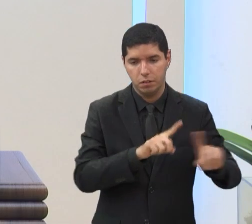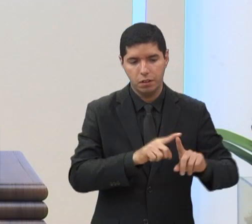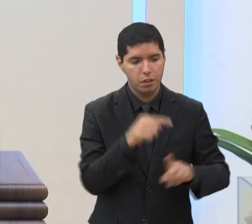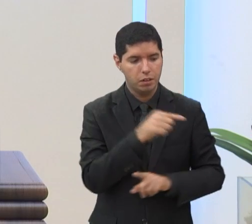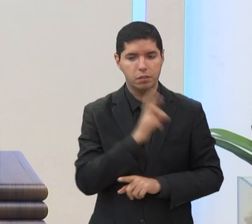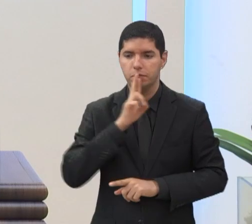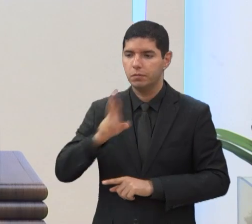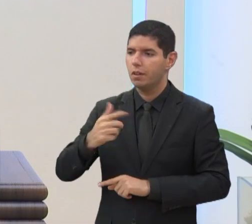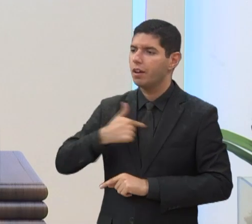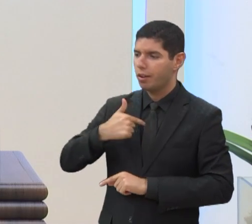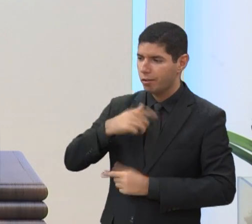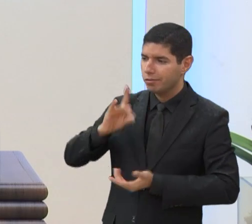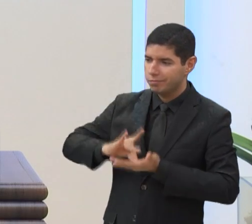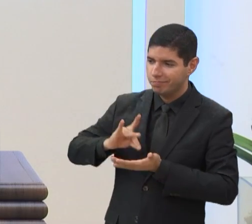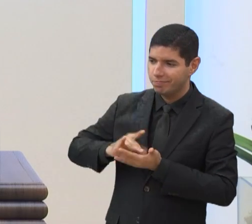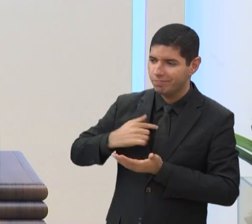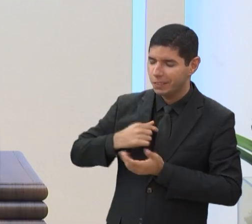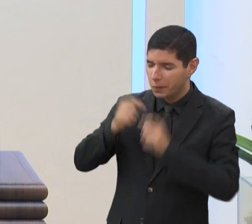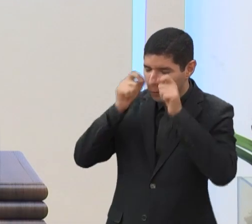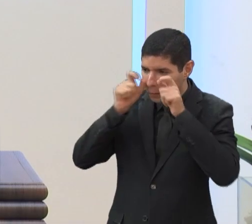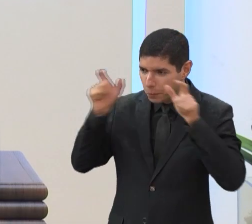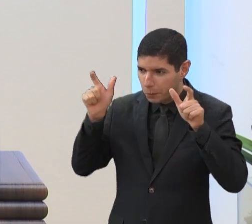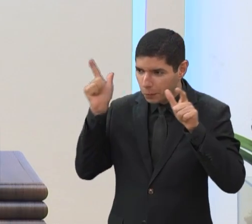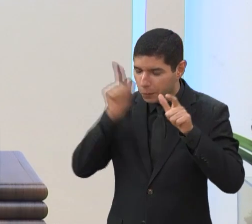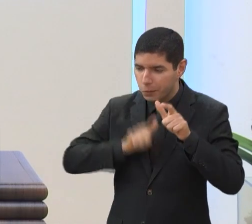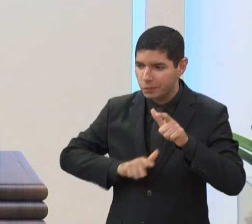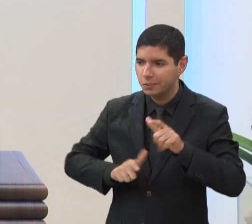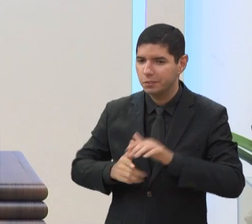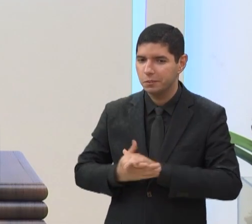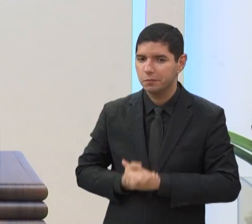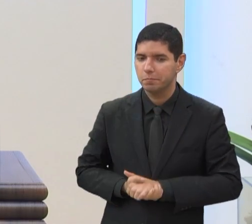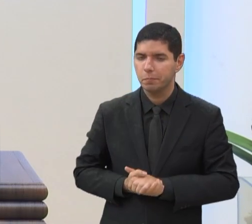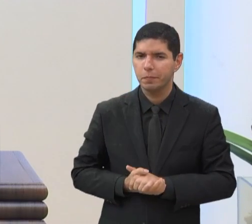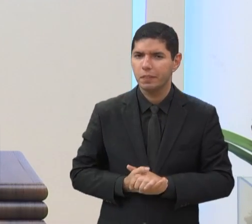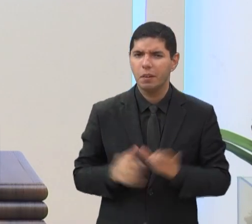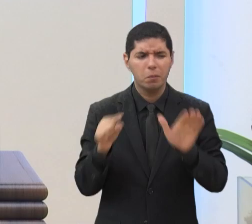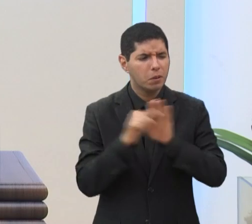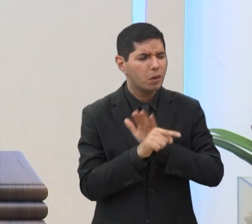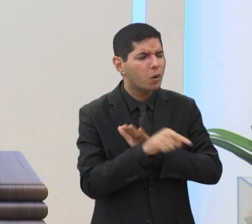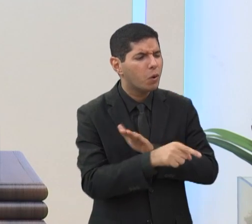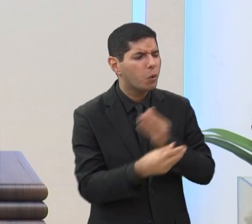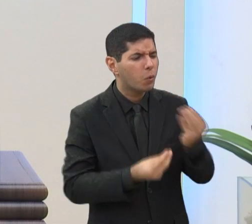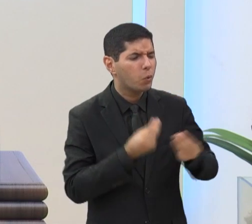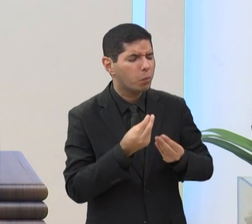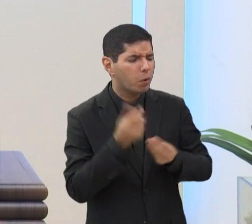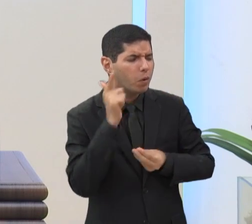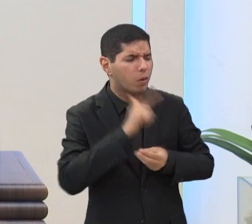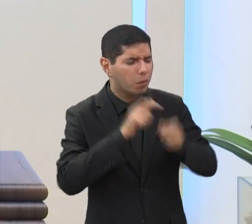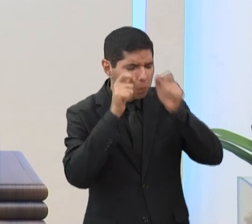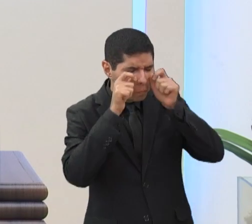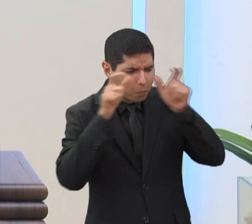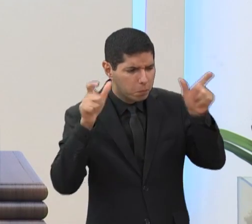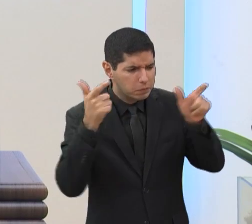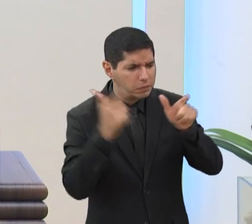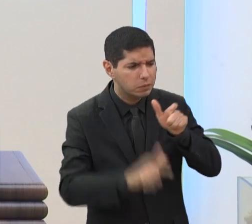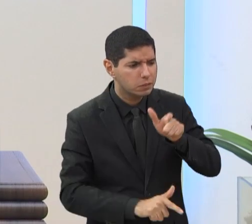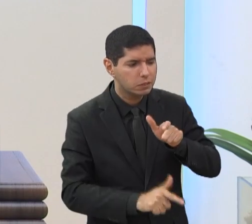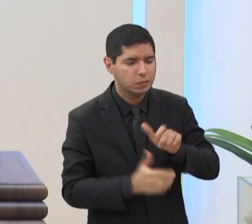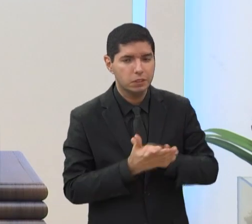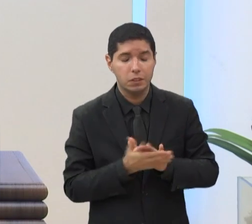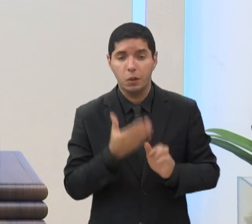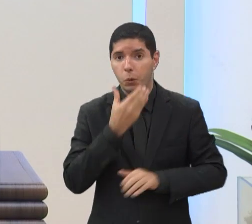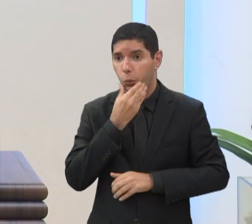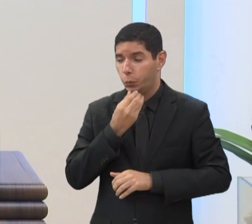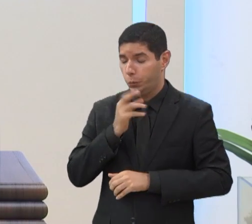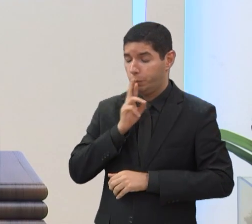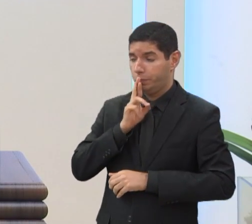eu. Diziam-lhe, pois: Como se te abriram os olhos? Ele respondeu e disse-lhe: O